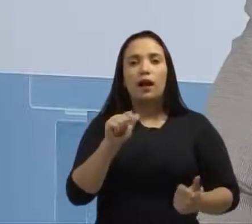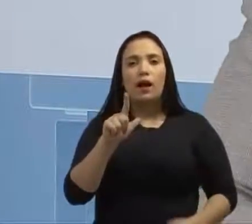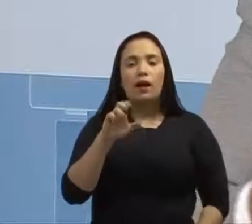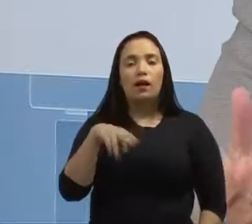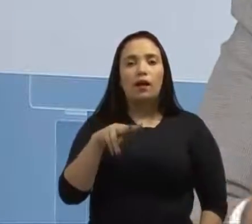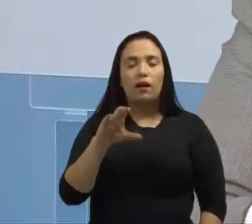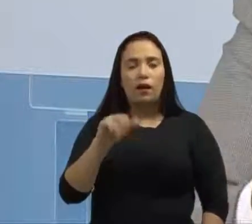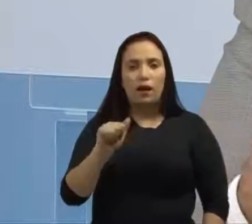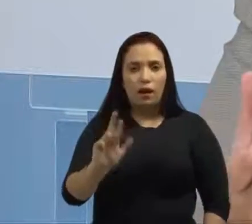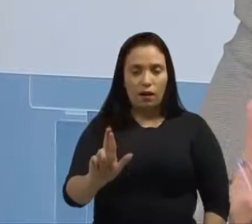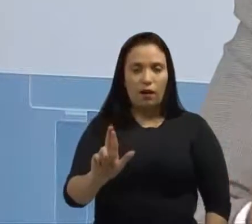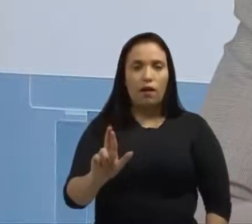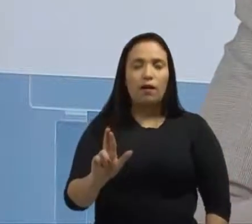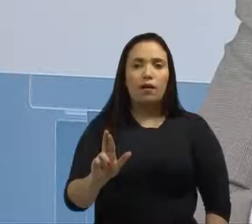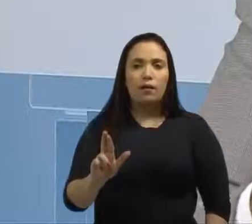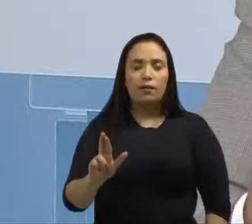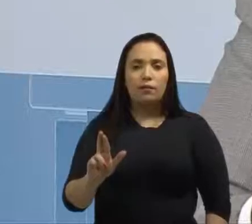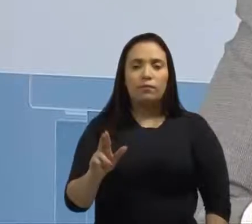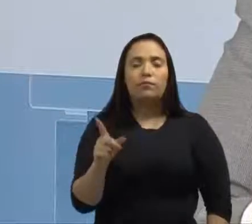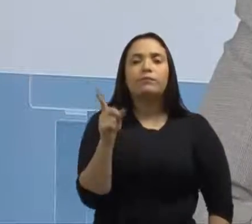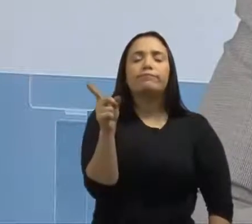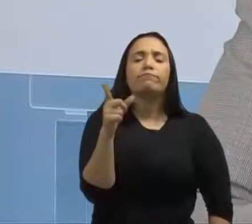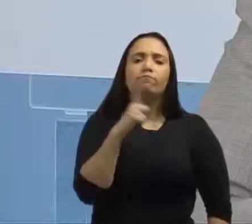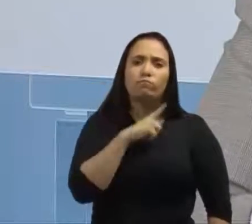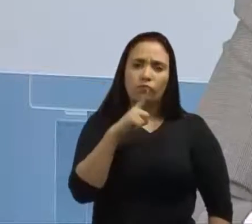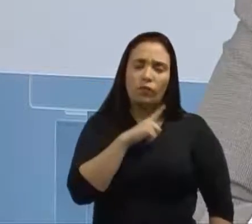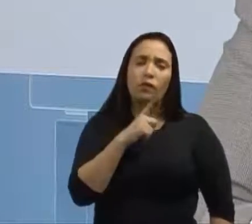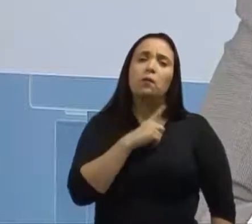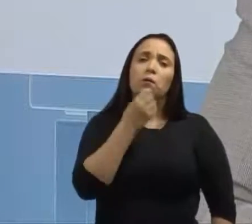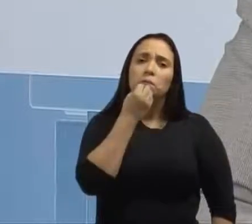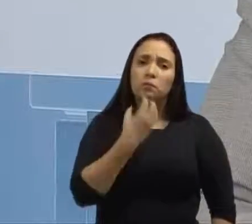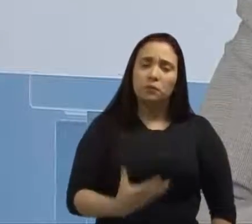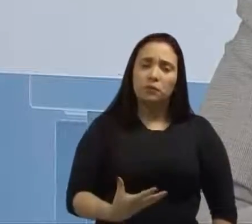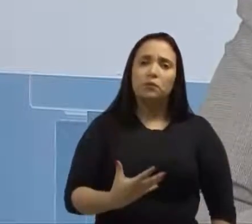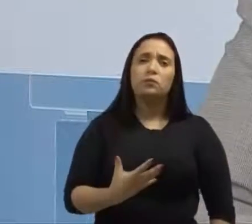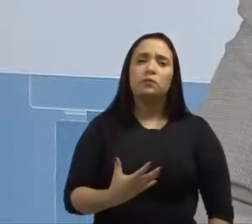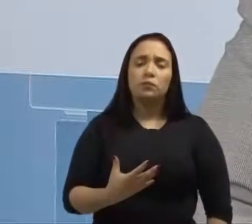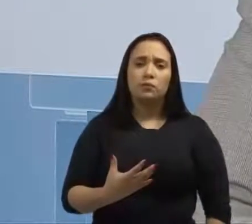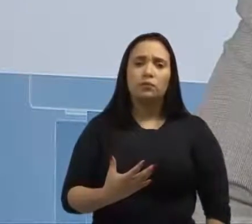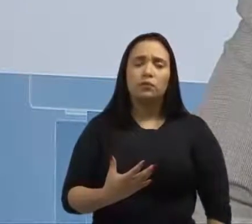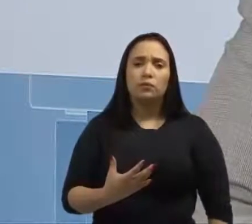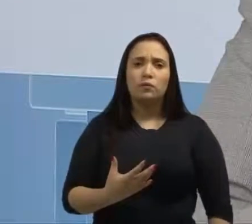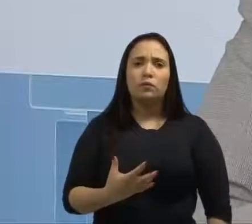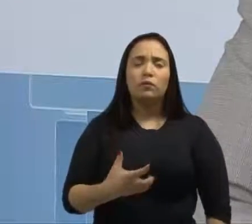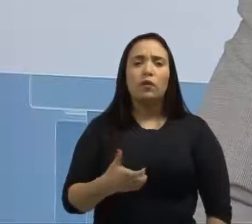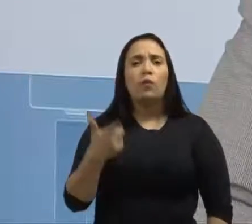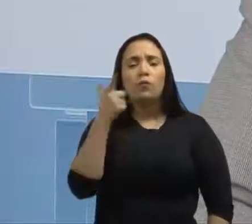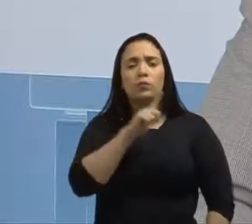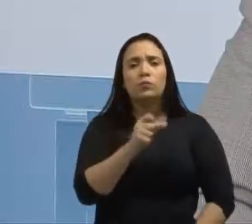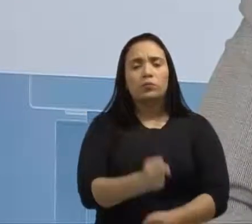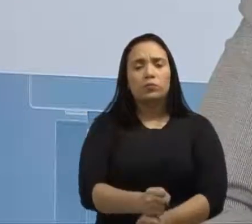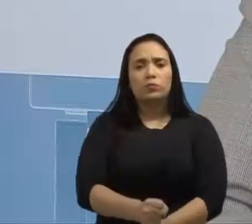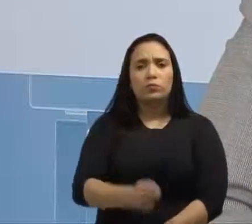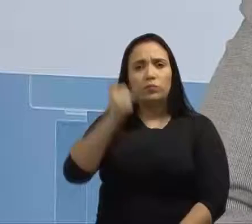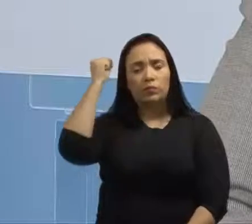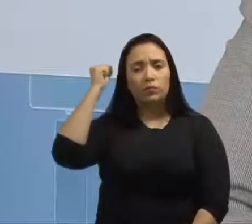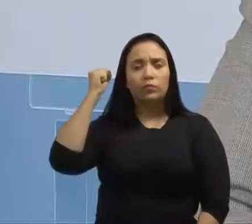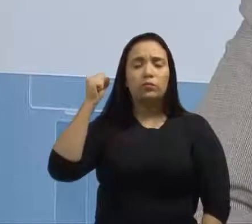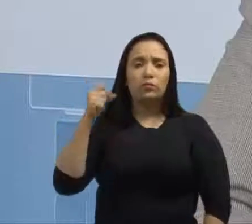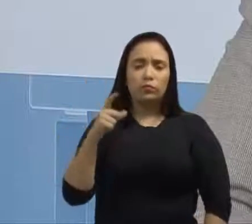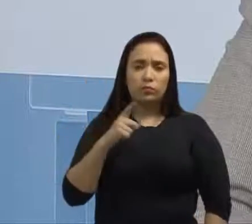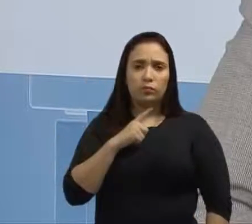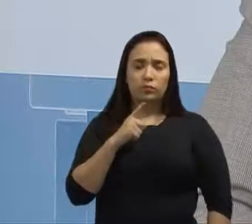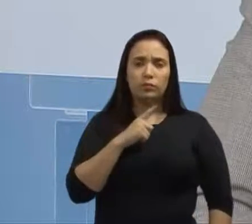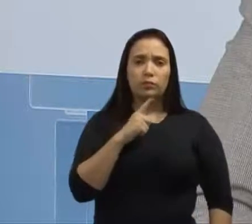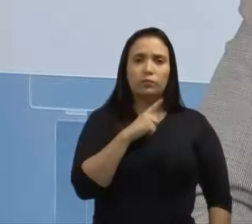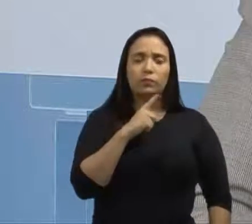sério. Um homem... Sério. É um homem do bem. Começou sozinho e fez uma fortuna. Era um dos